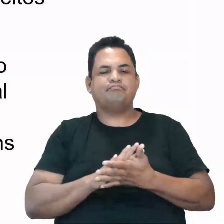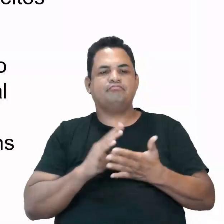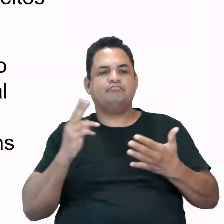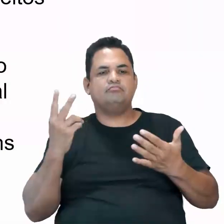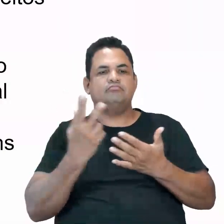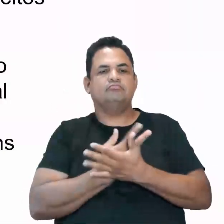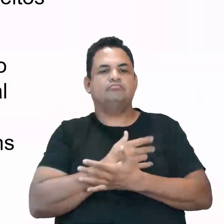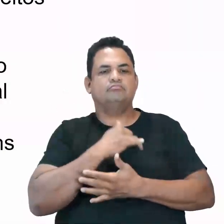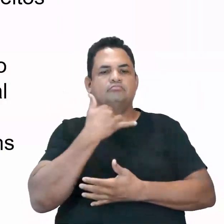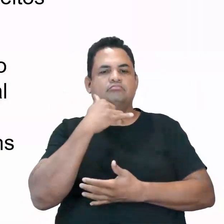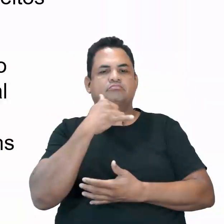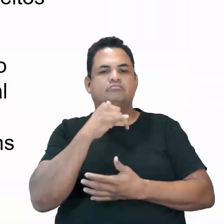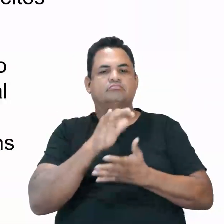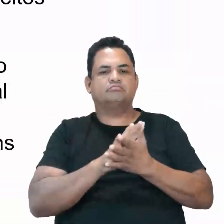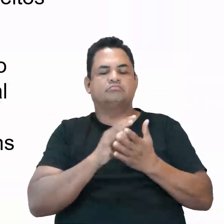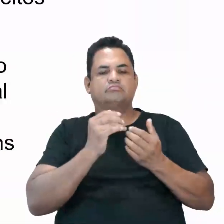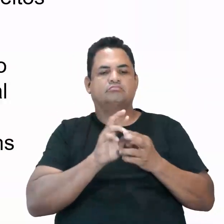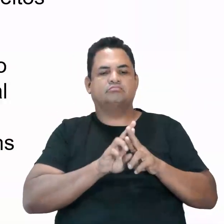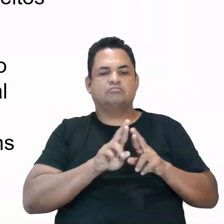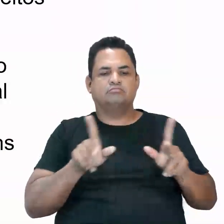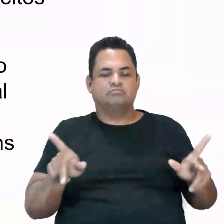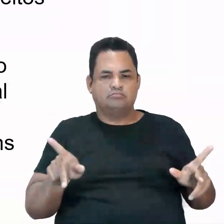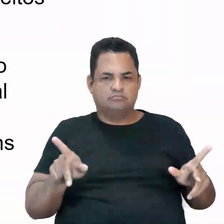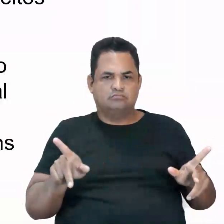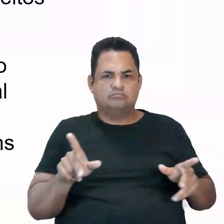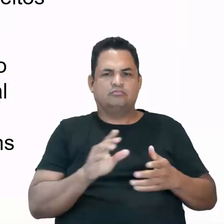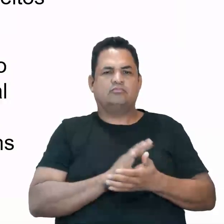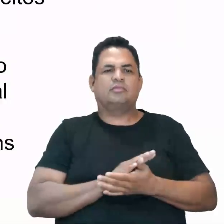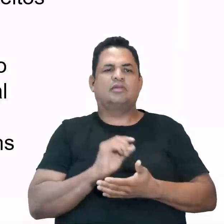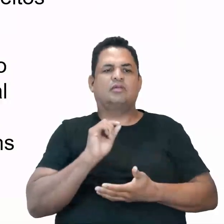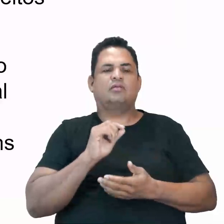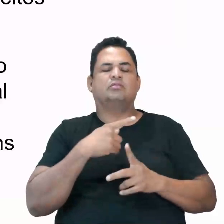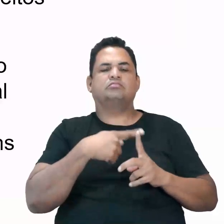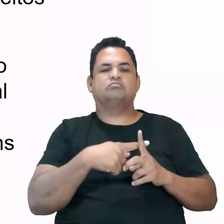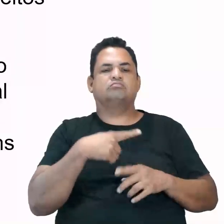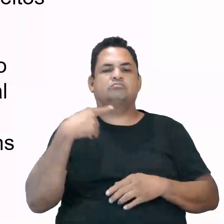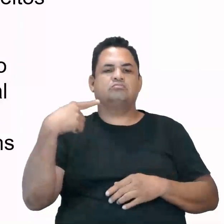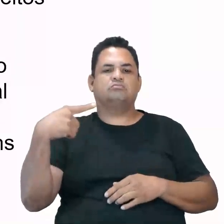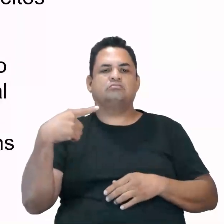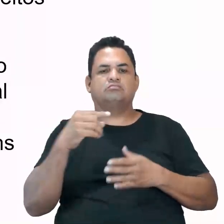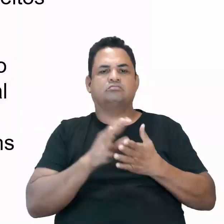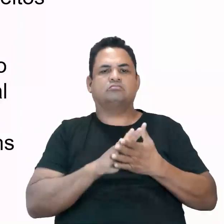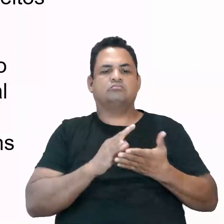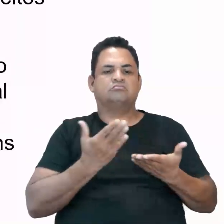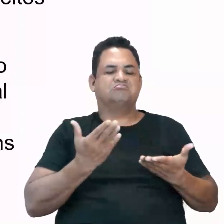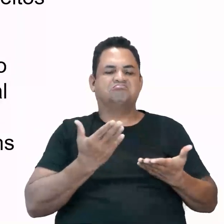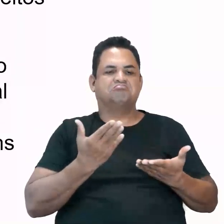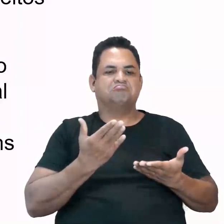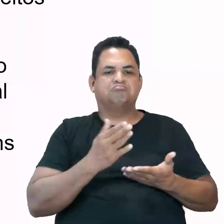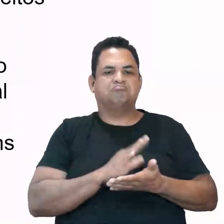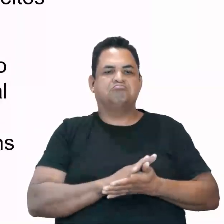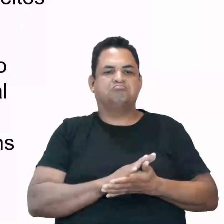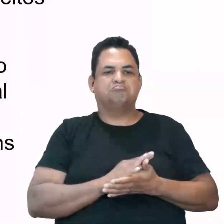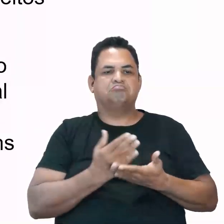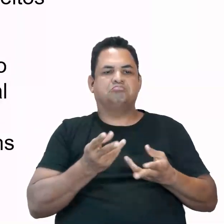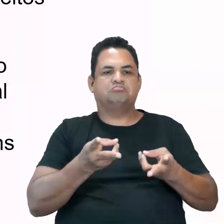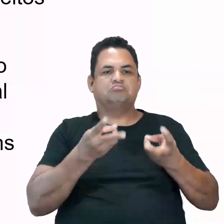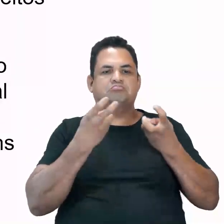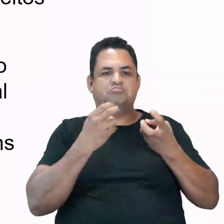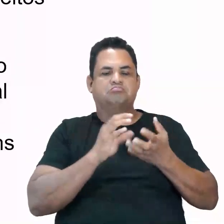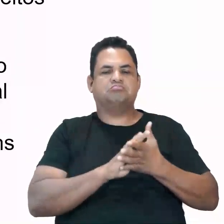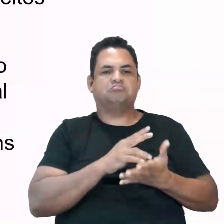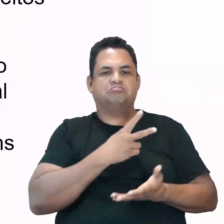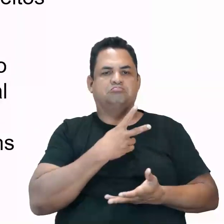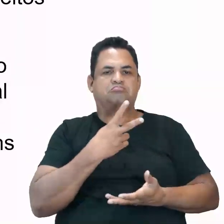efeitos elétricos contrários. Aí você pode dizer, o que é positivo e negativo? Convencionou chamar assim, mas você percebe que dois prótons